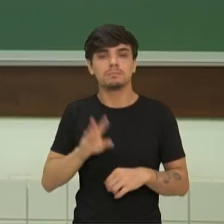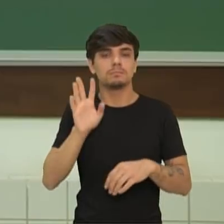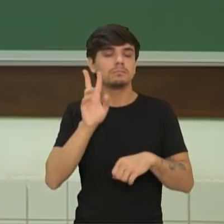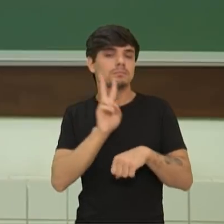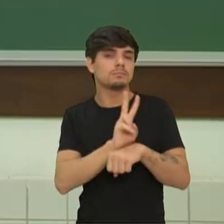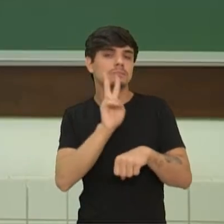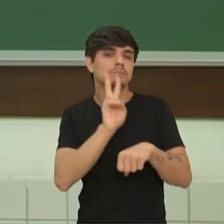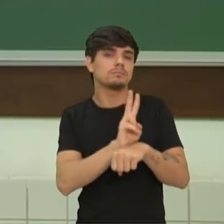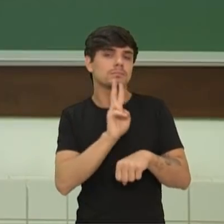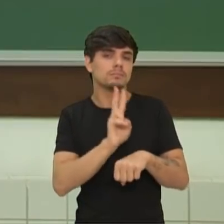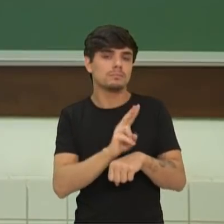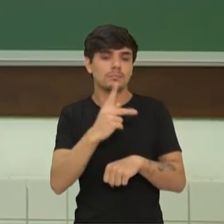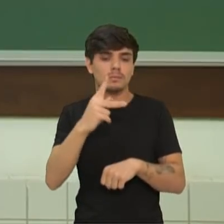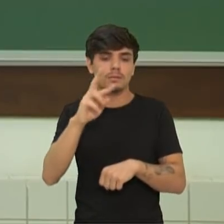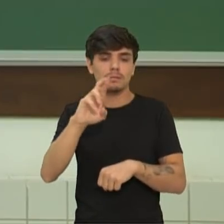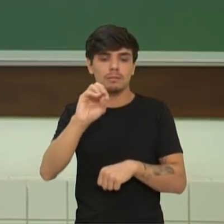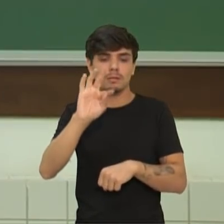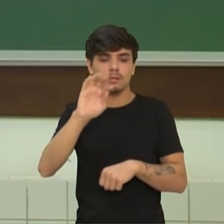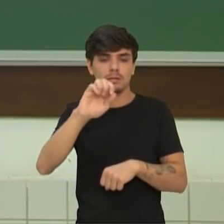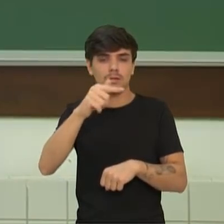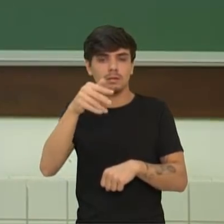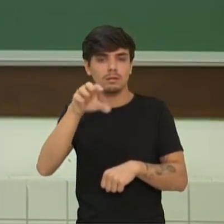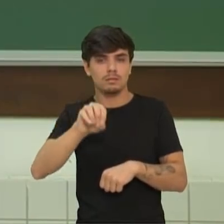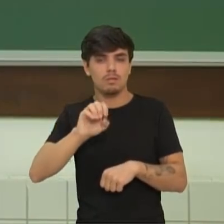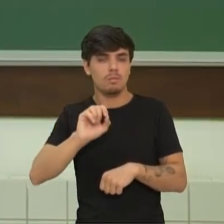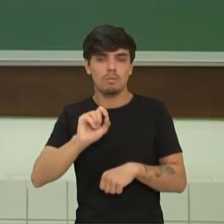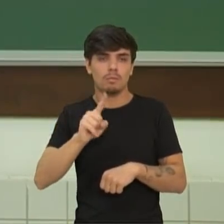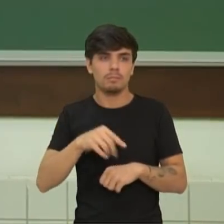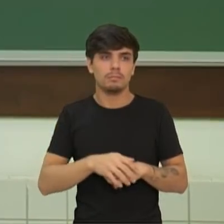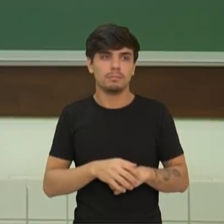Proteção. Lembra de proteção? Proteção, lembra?